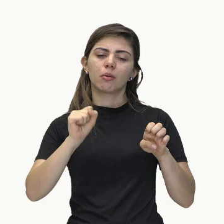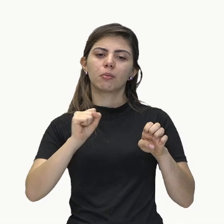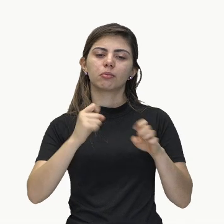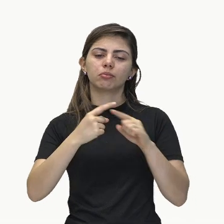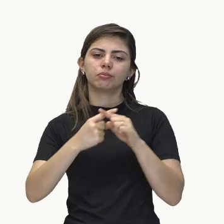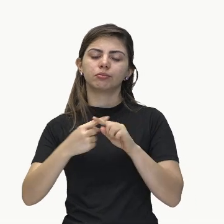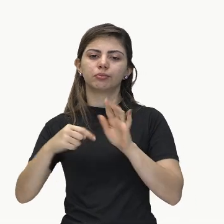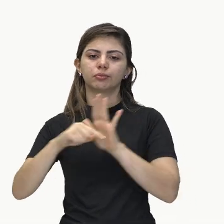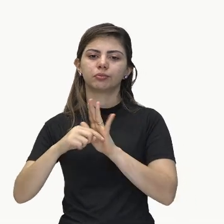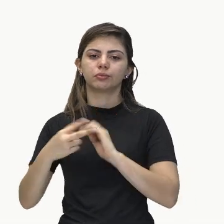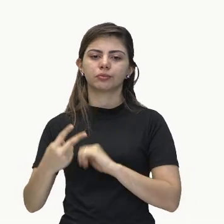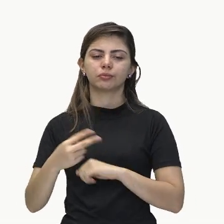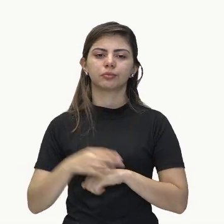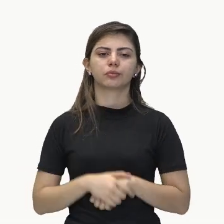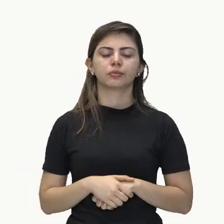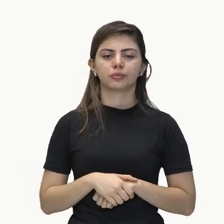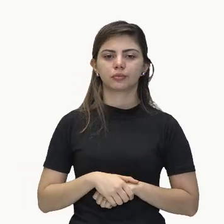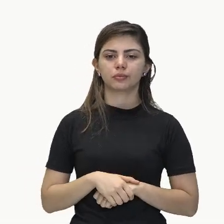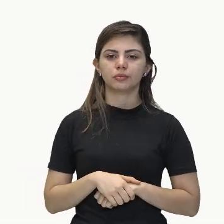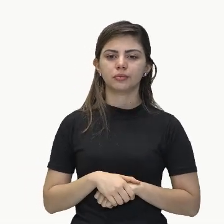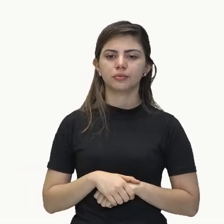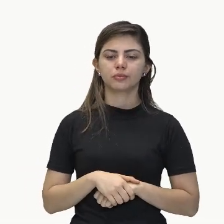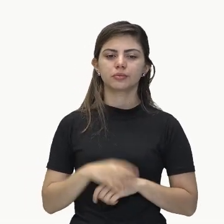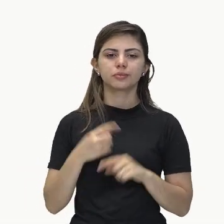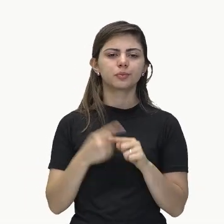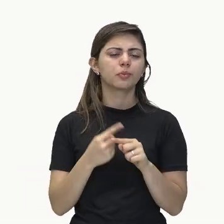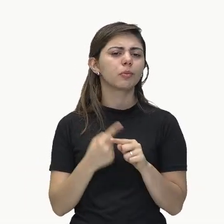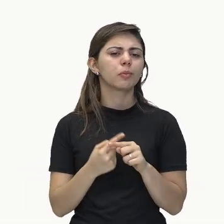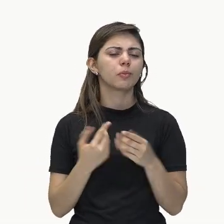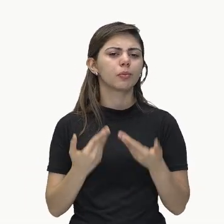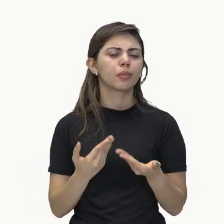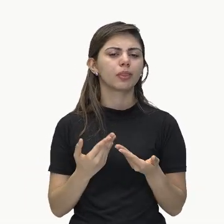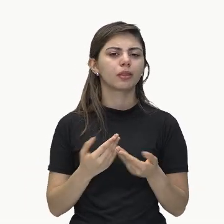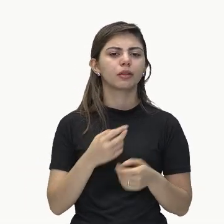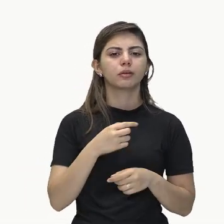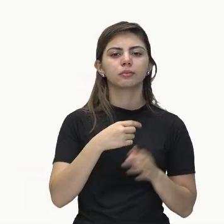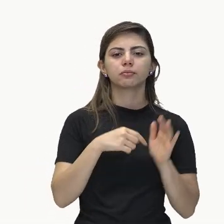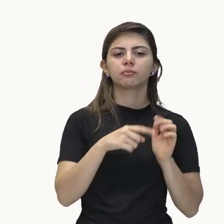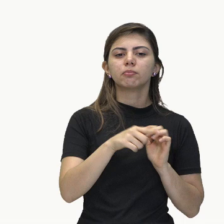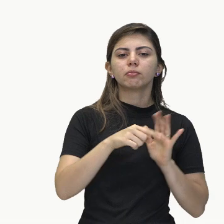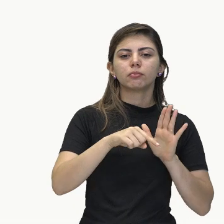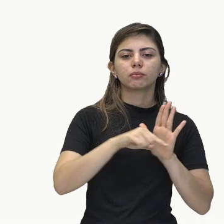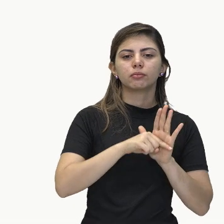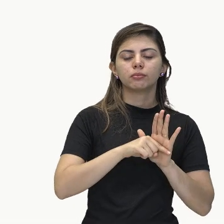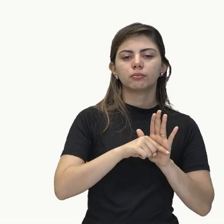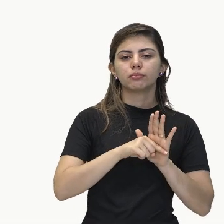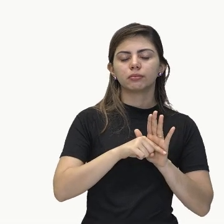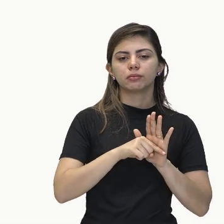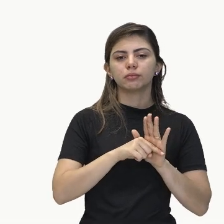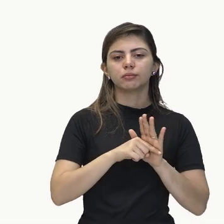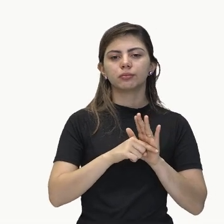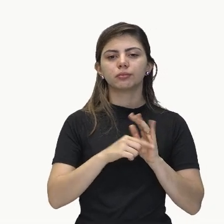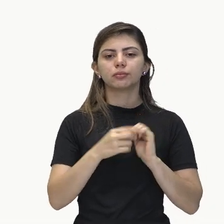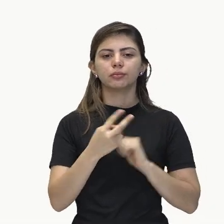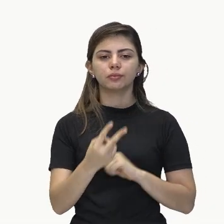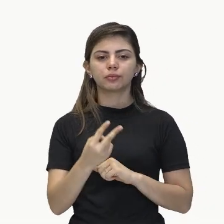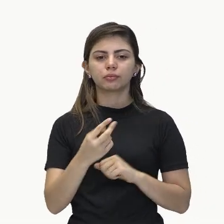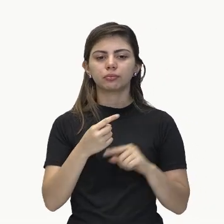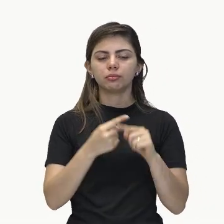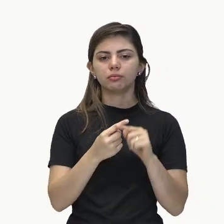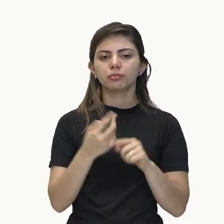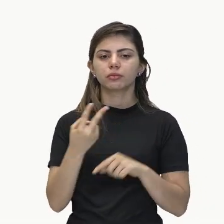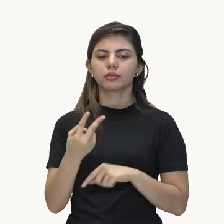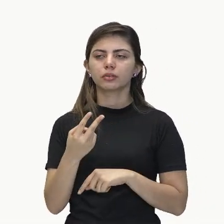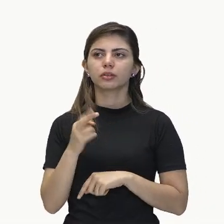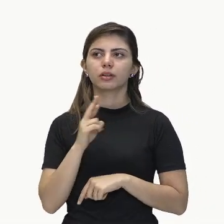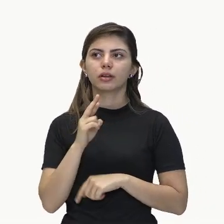2. Por que, professor, menos 2? Para fazer menos 2 vezes 2 e dar menos